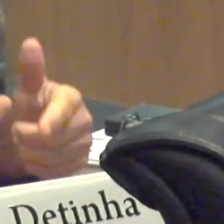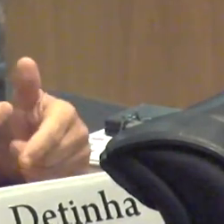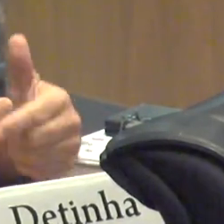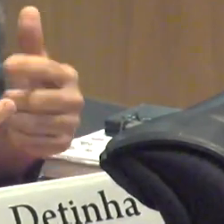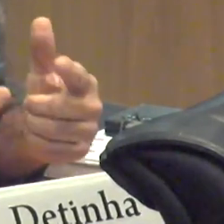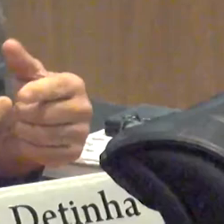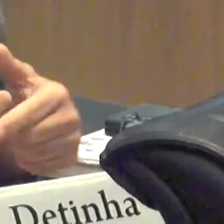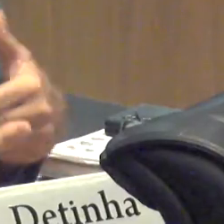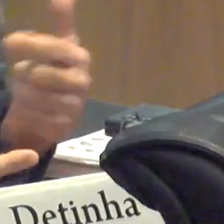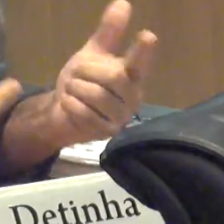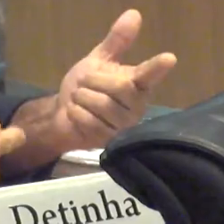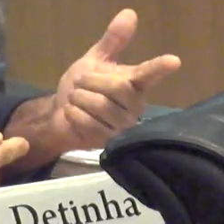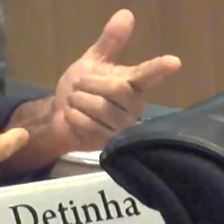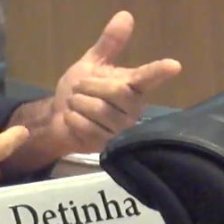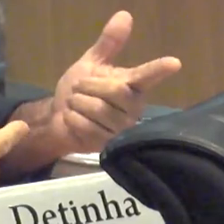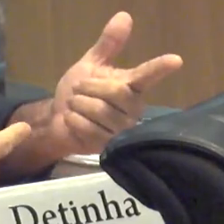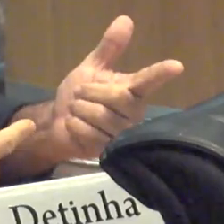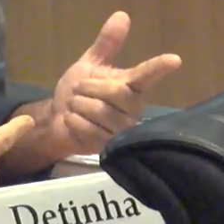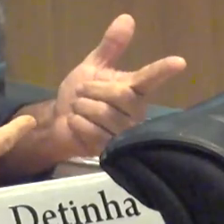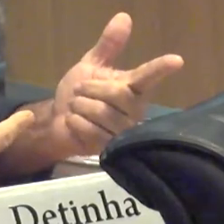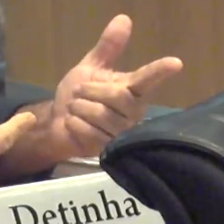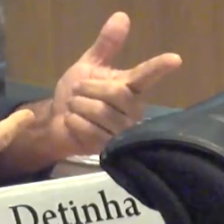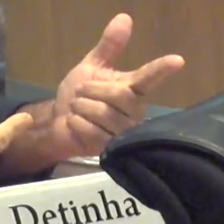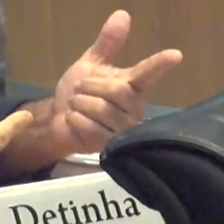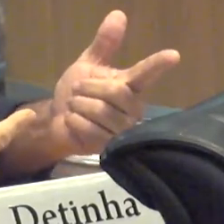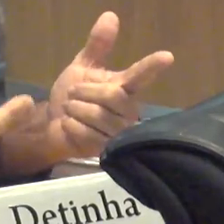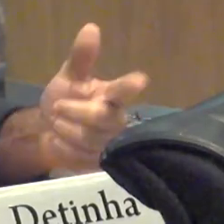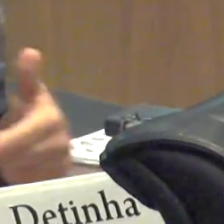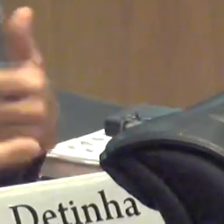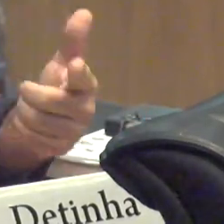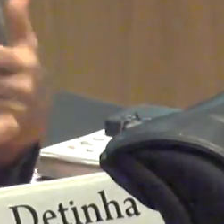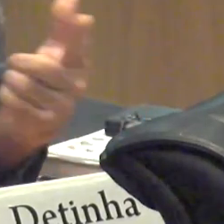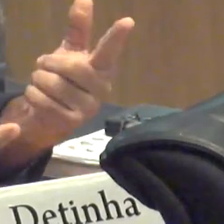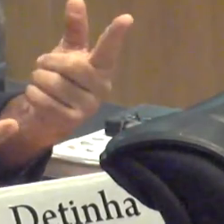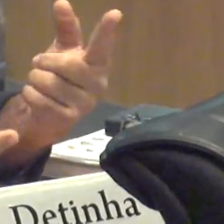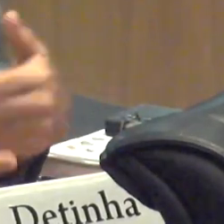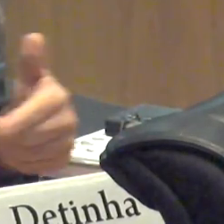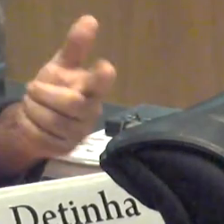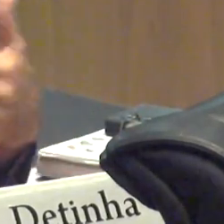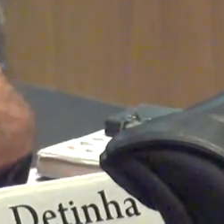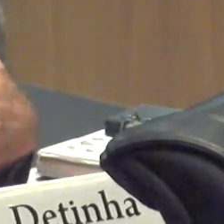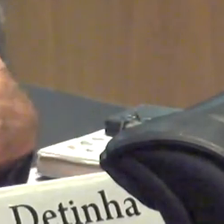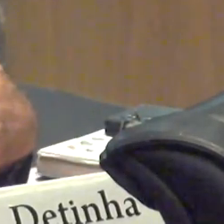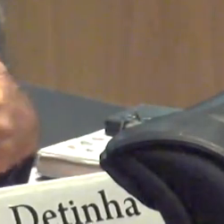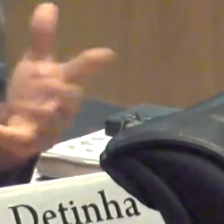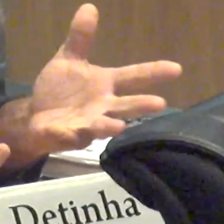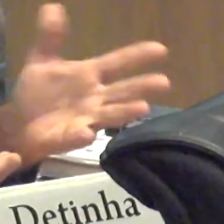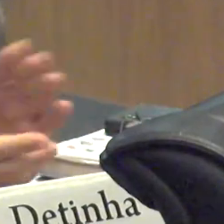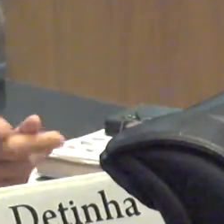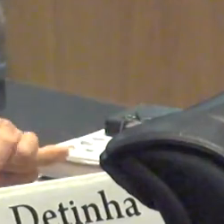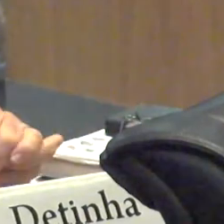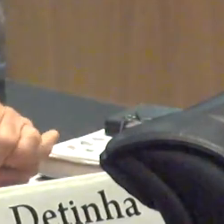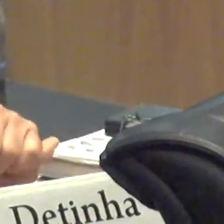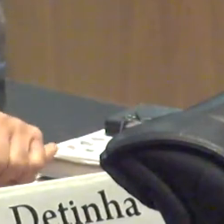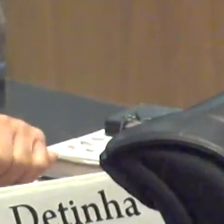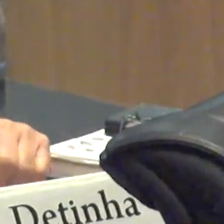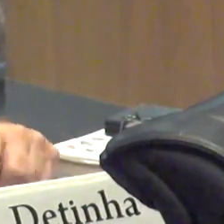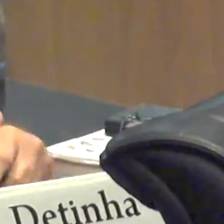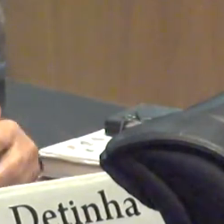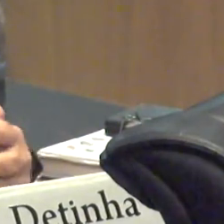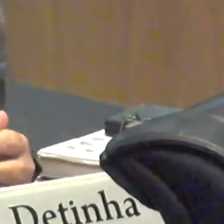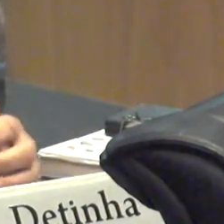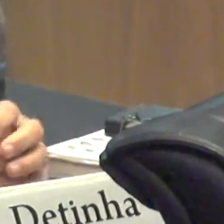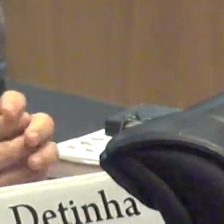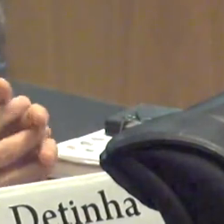recuperar, fazendo um empréstimo no Banco da Amazônia para comprar o primeiro ferro para poder colocar aqui. Então, realmente foi